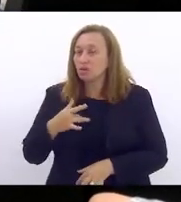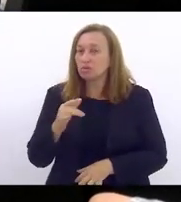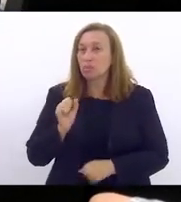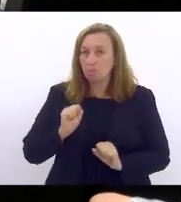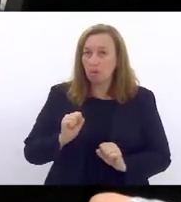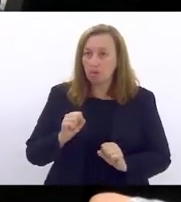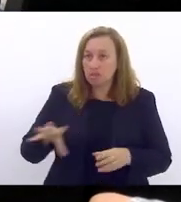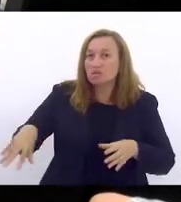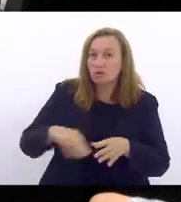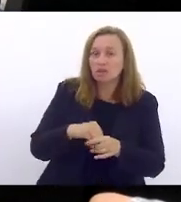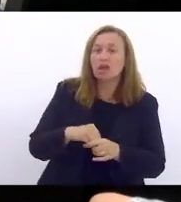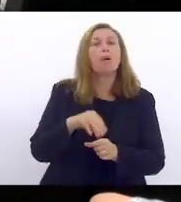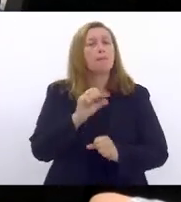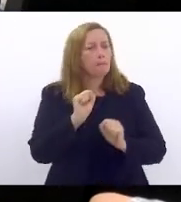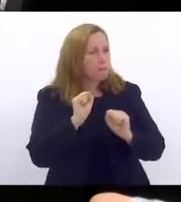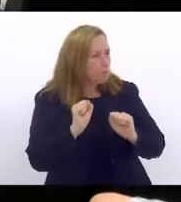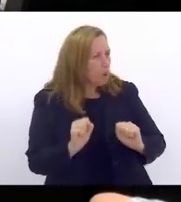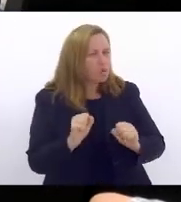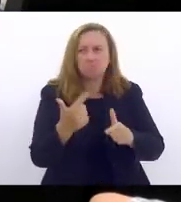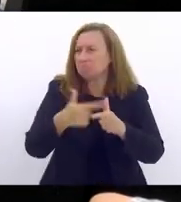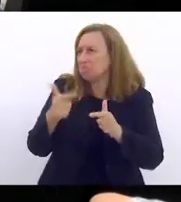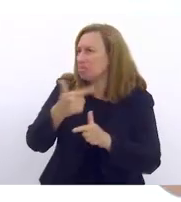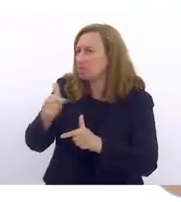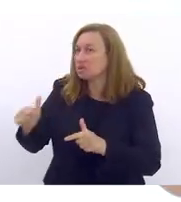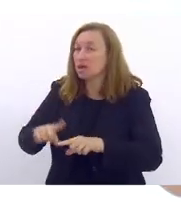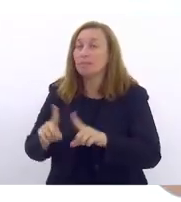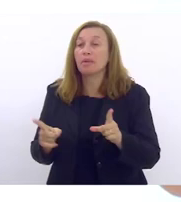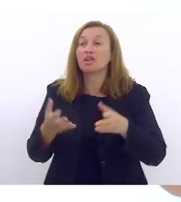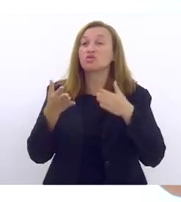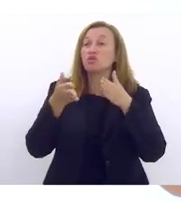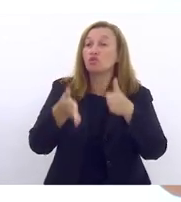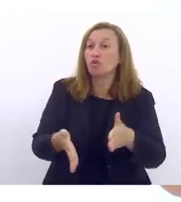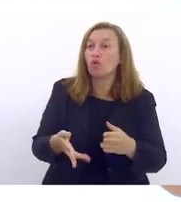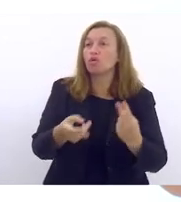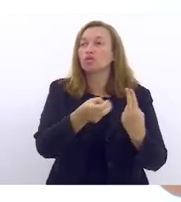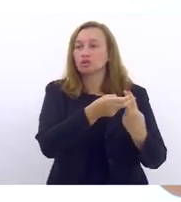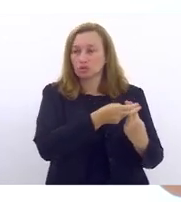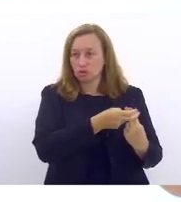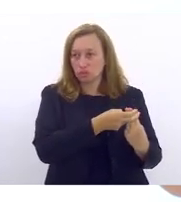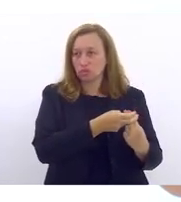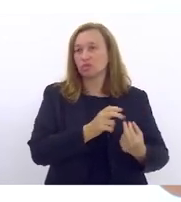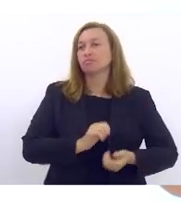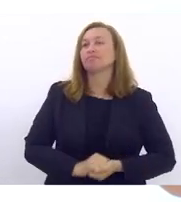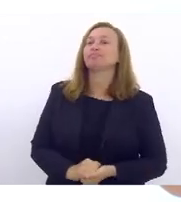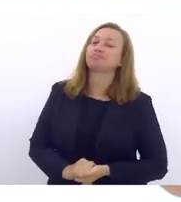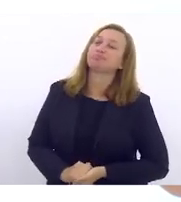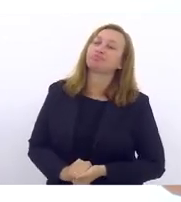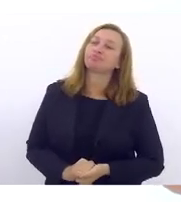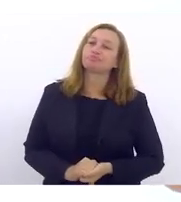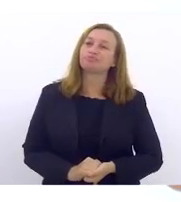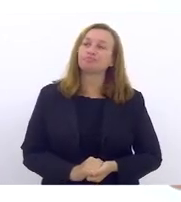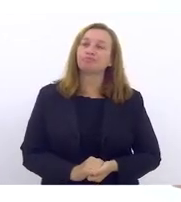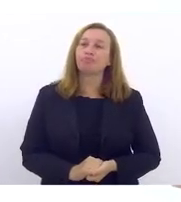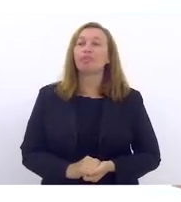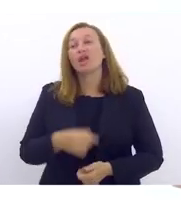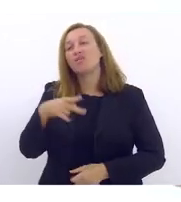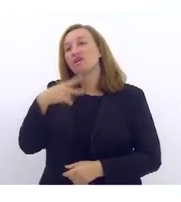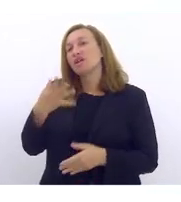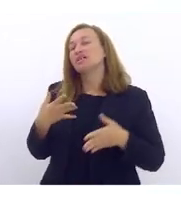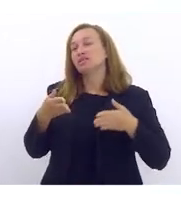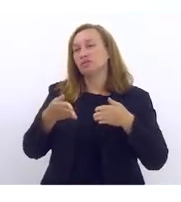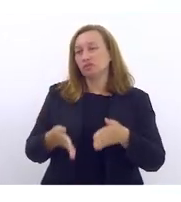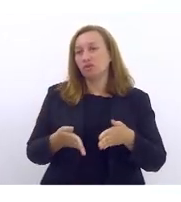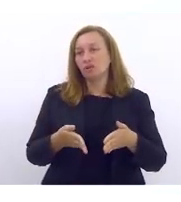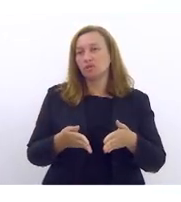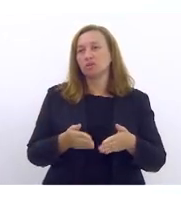tem problema, isso não é uma questão para a gente. Mas o nosso foco é alcançar os usuários do SUS. E aí, falando em foco,